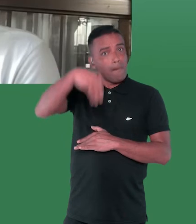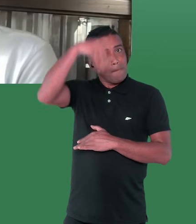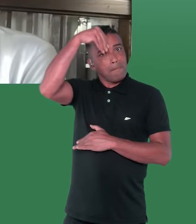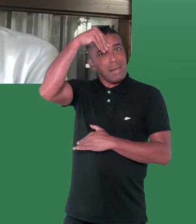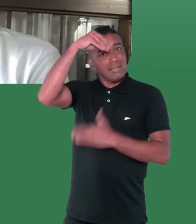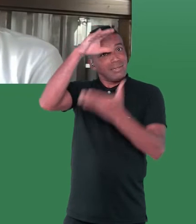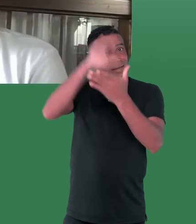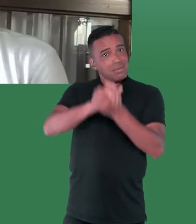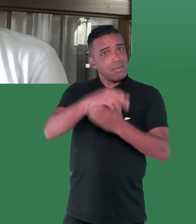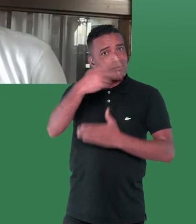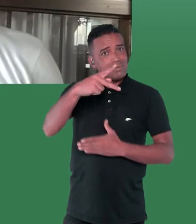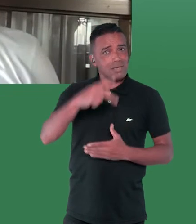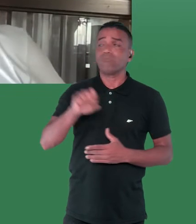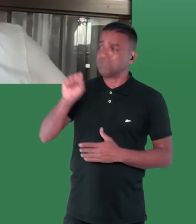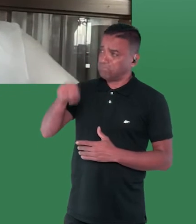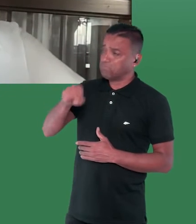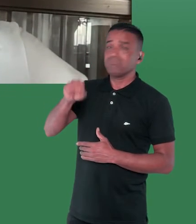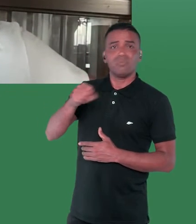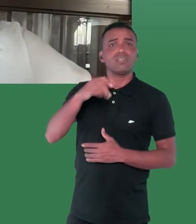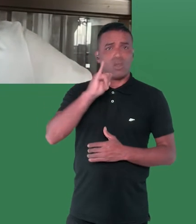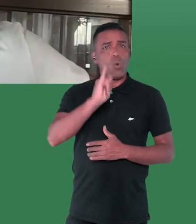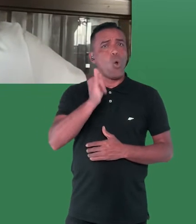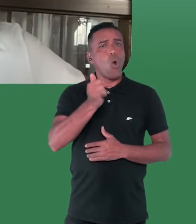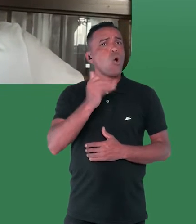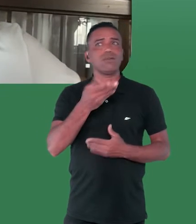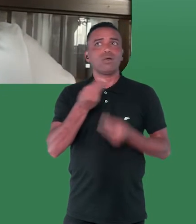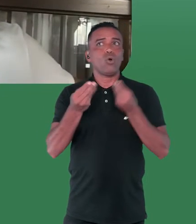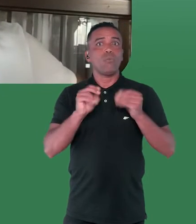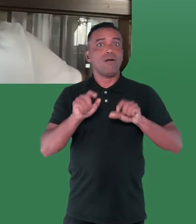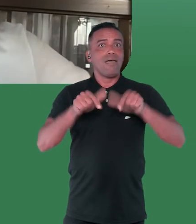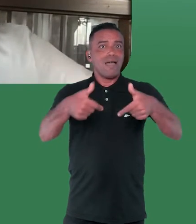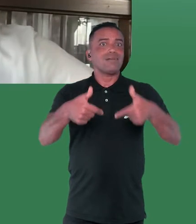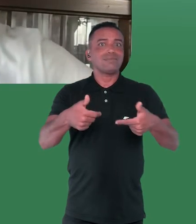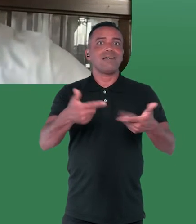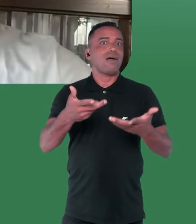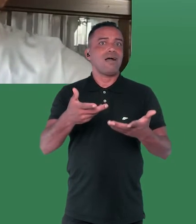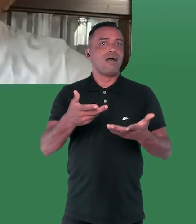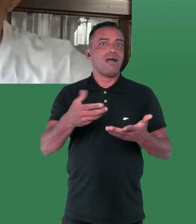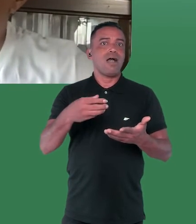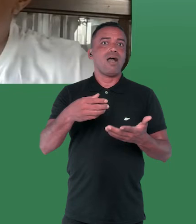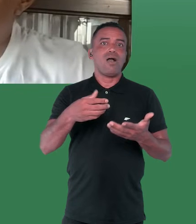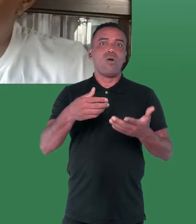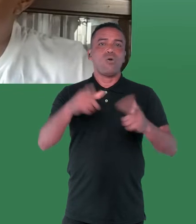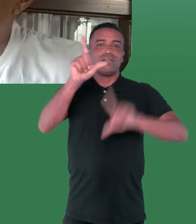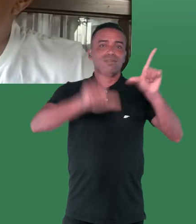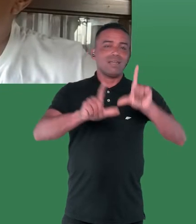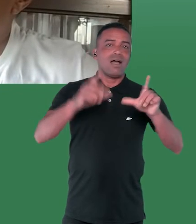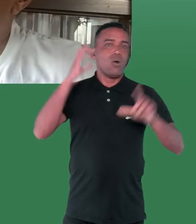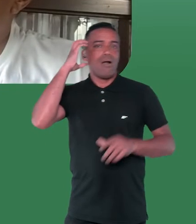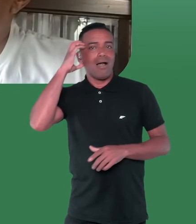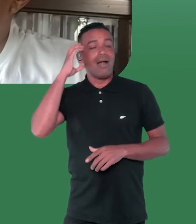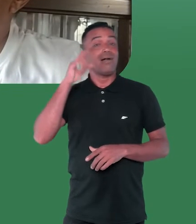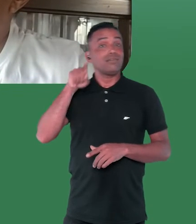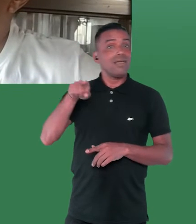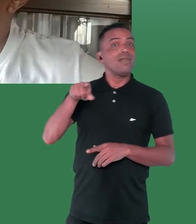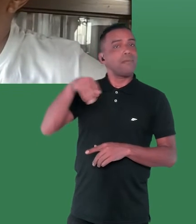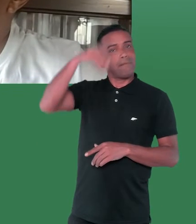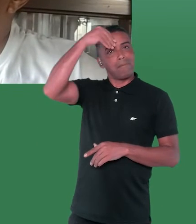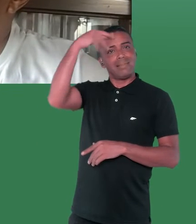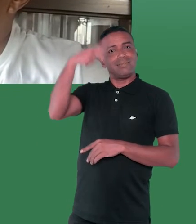casamento. Ele... Conta a reação da Nídia quando você convidou, quando o Francelino quis ser seu